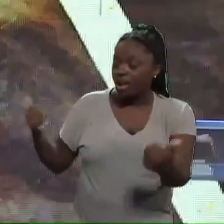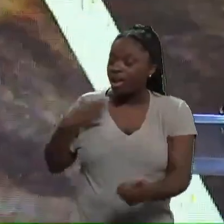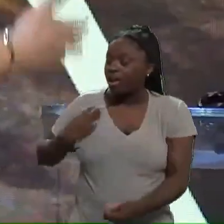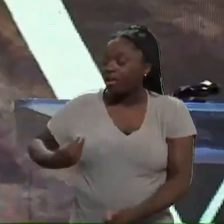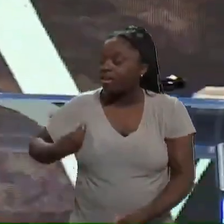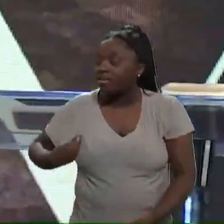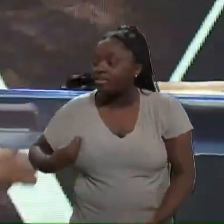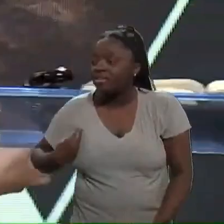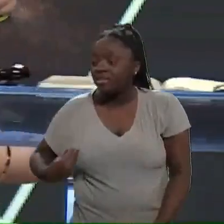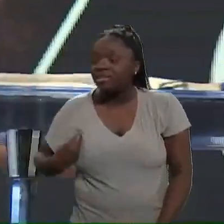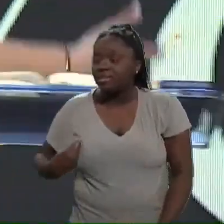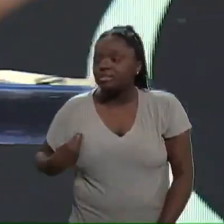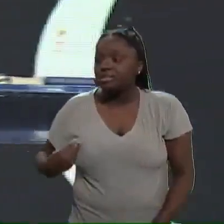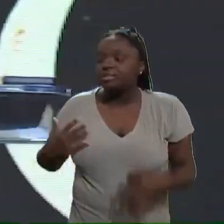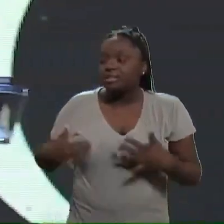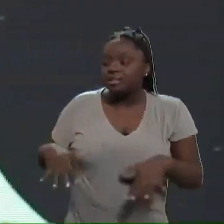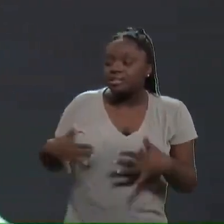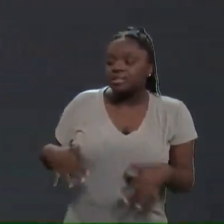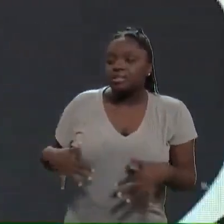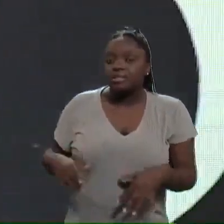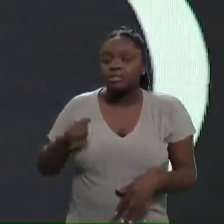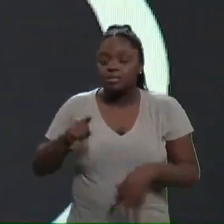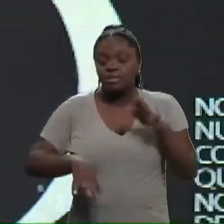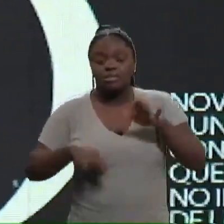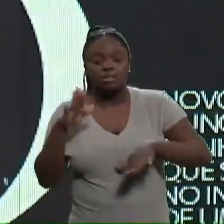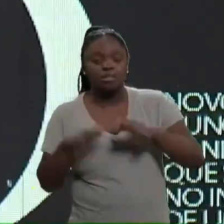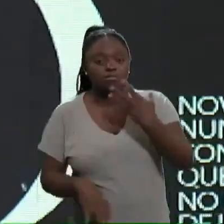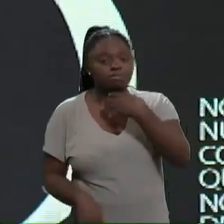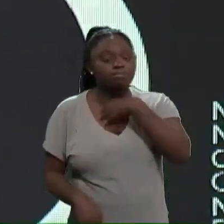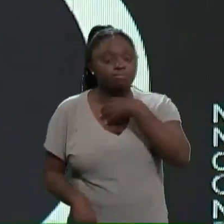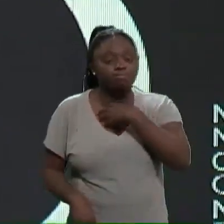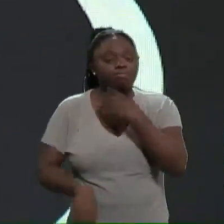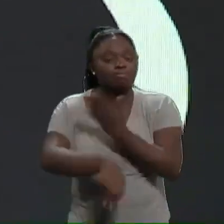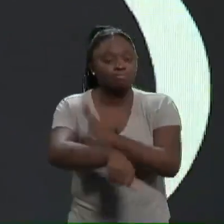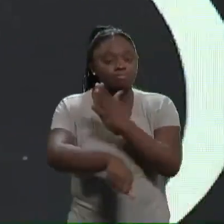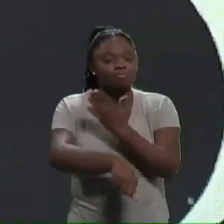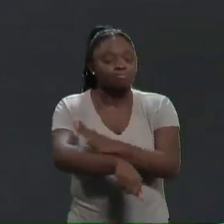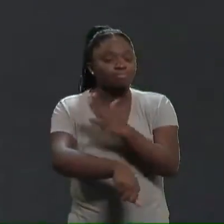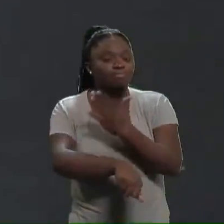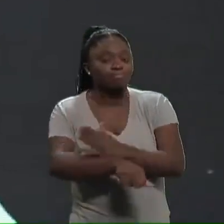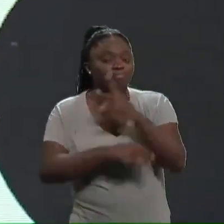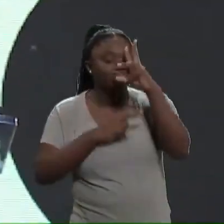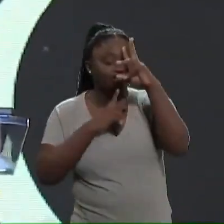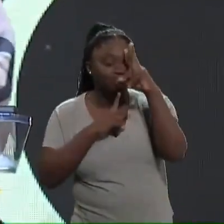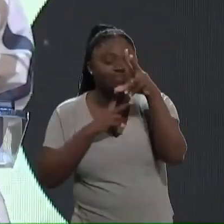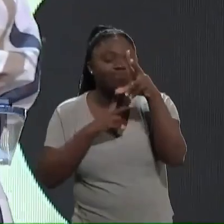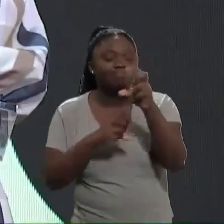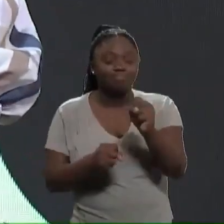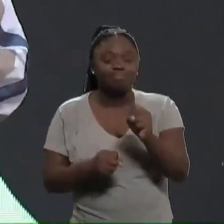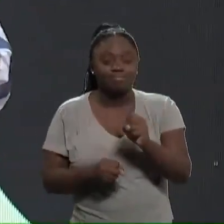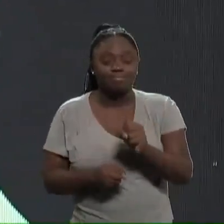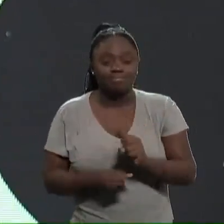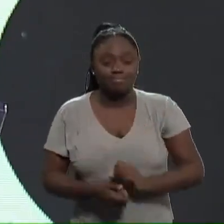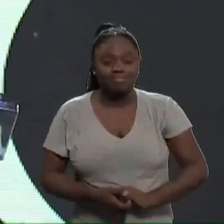vida que está em jogo. Você talvez está sentindo que o treinamento está forte demais.